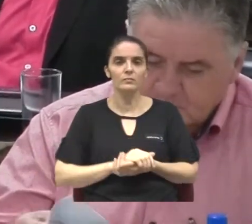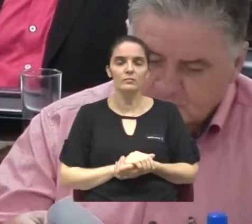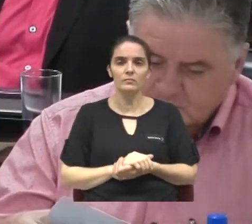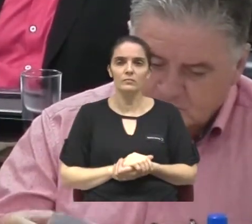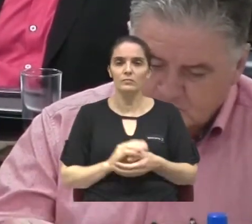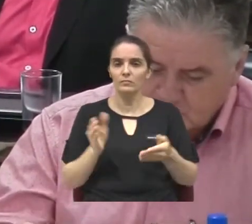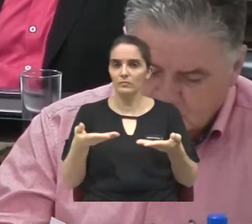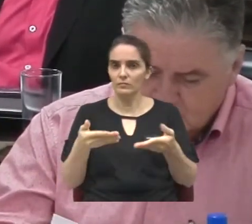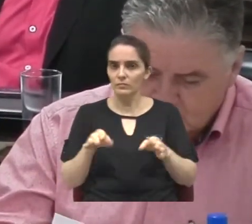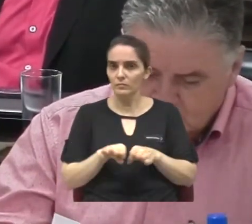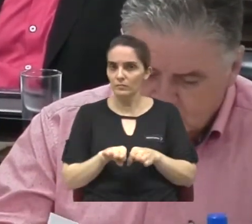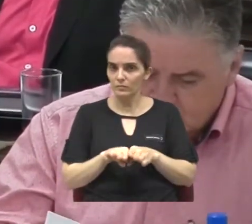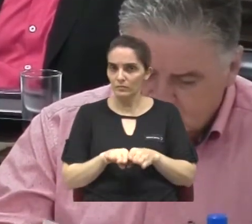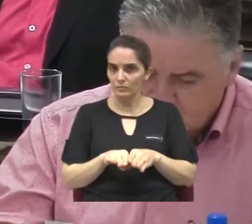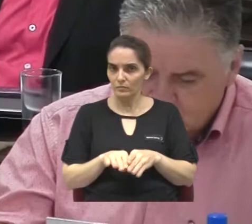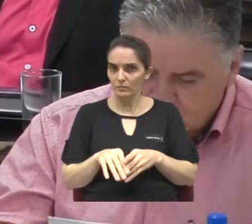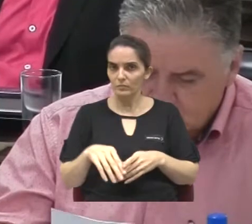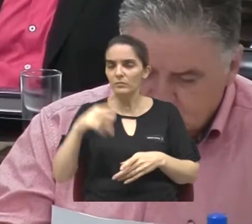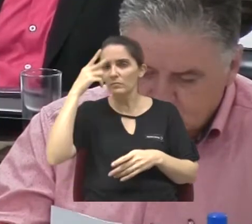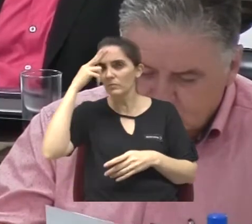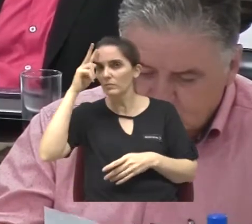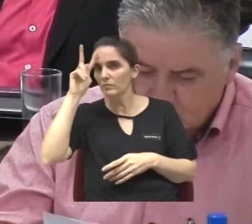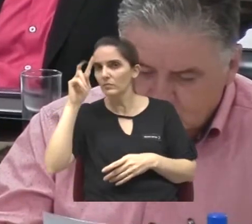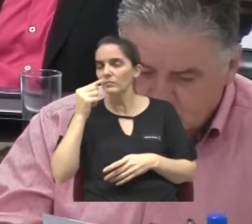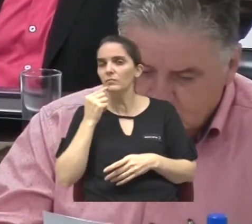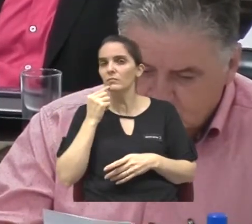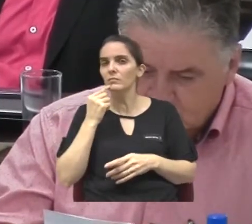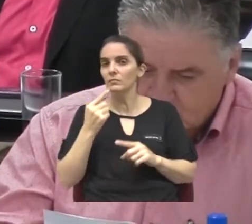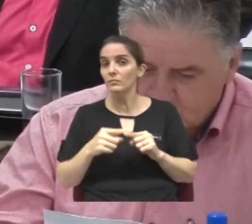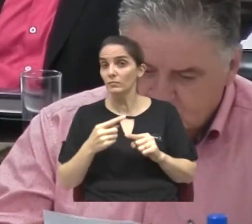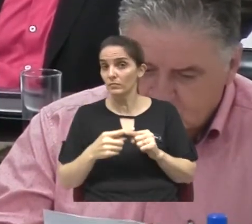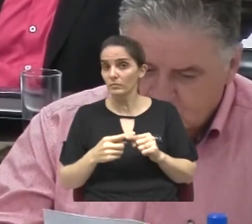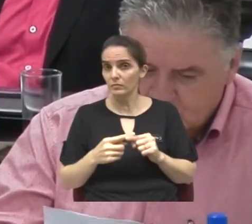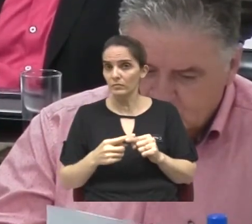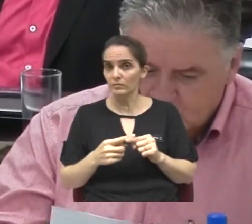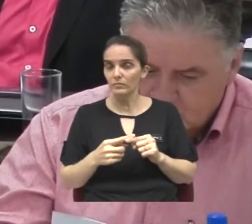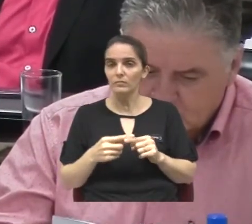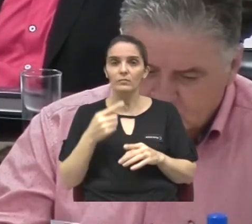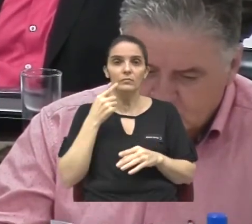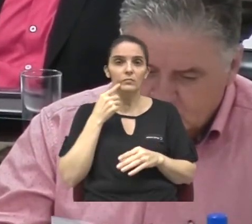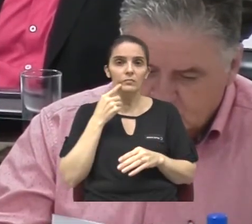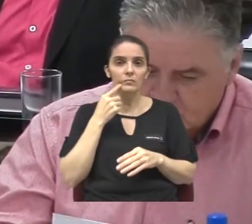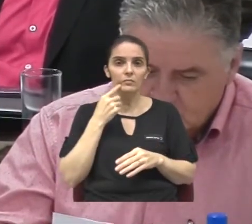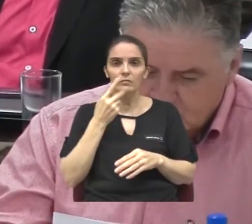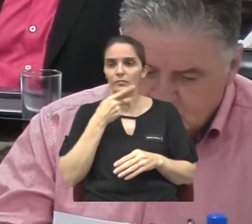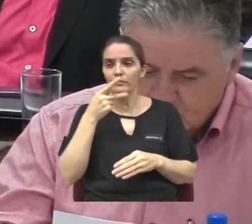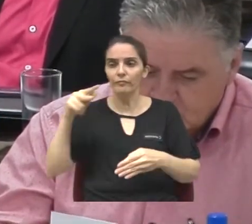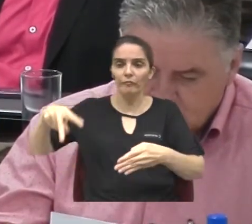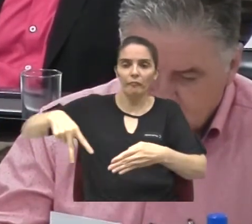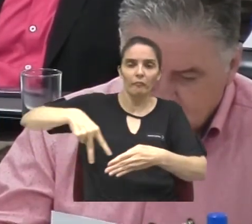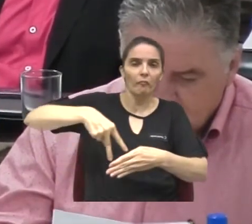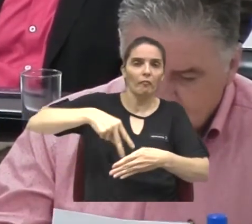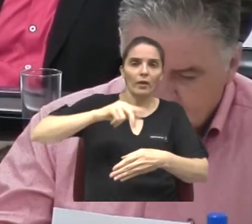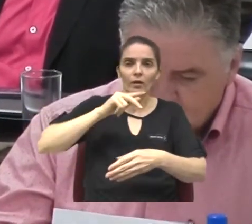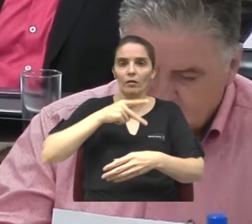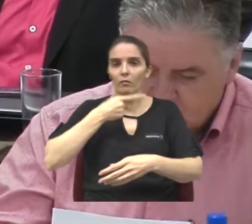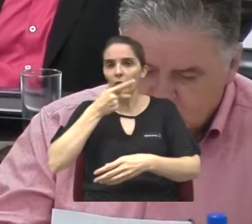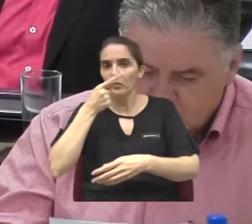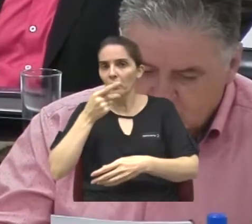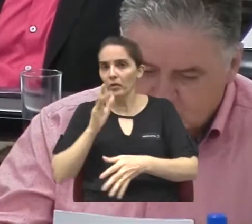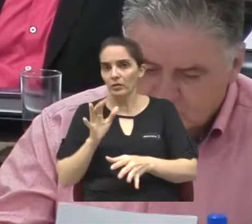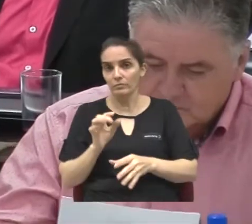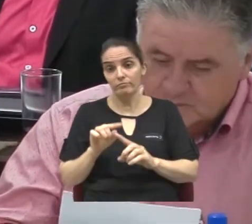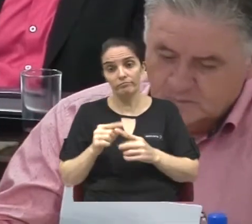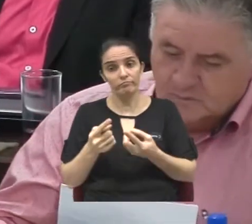quero refrescar um pouco a memória de Vossa Excelência, porque Vossa Excelência costuma usar essa tribuna para fazer sua politicagem, e que não tem dado certo.